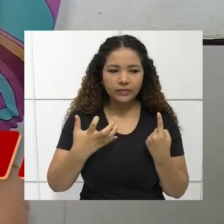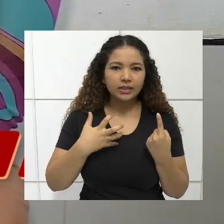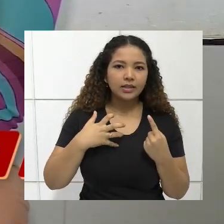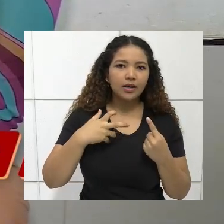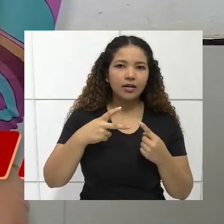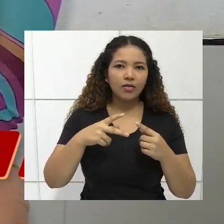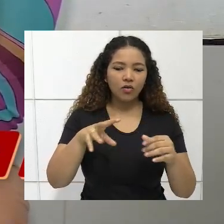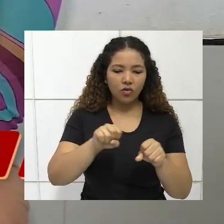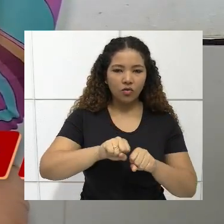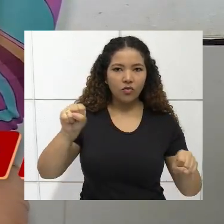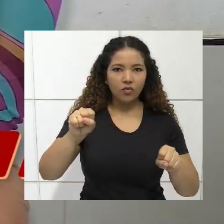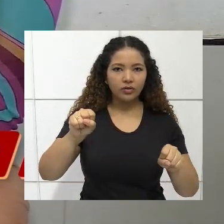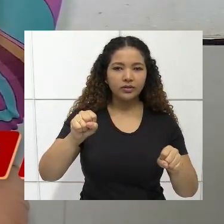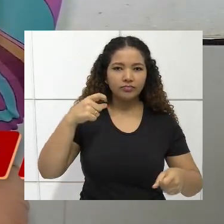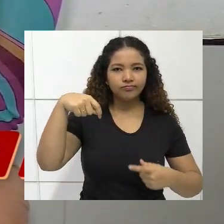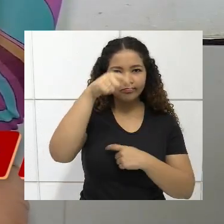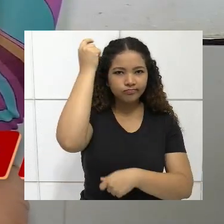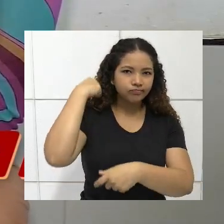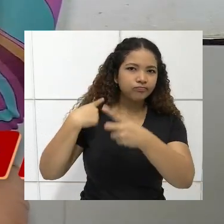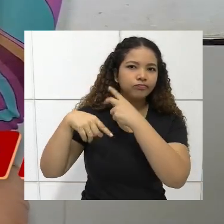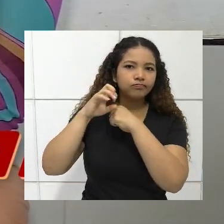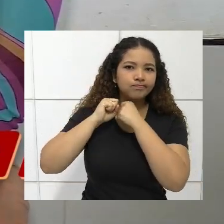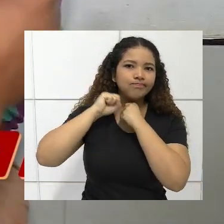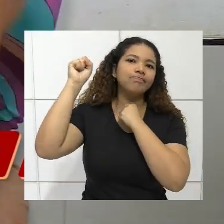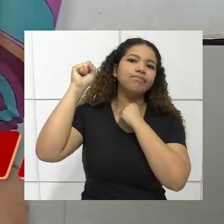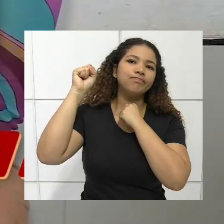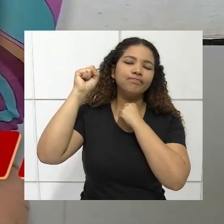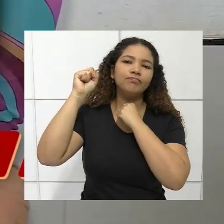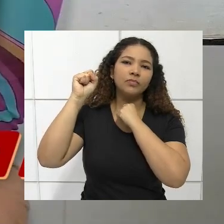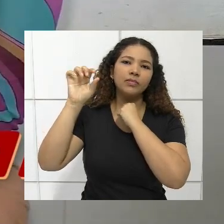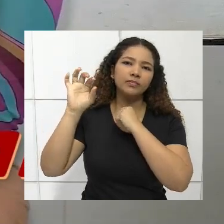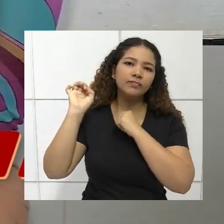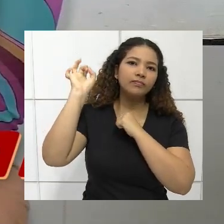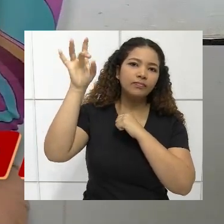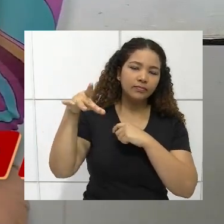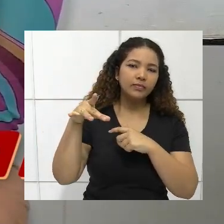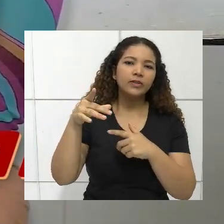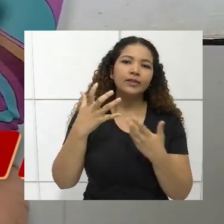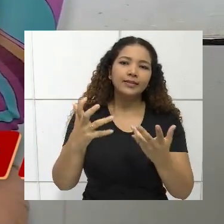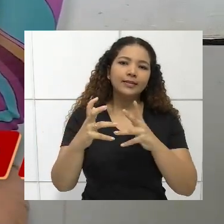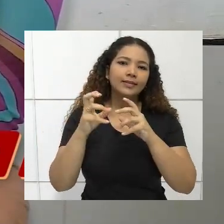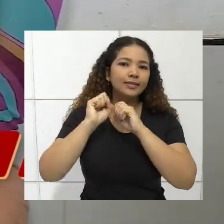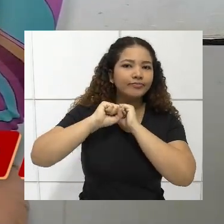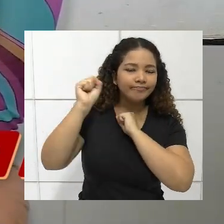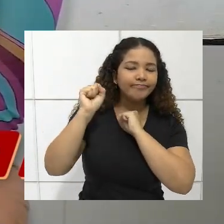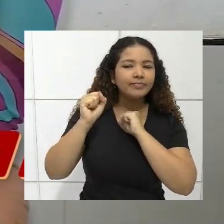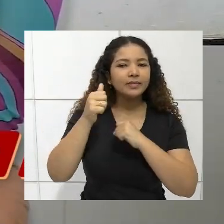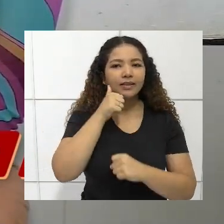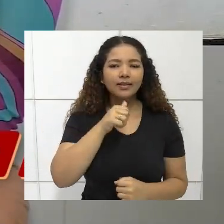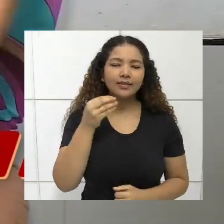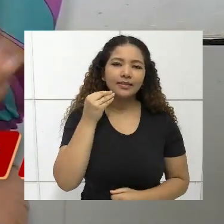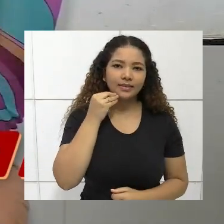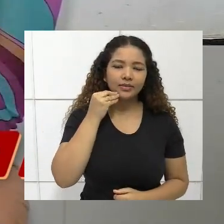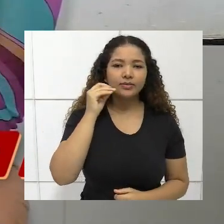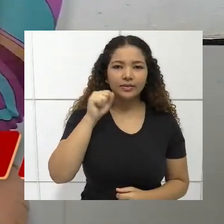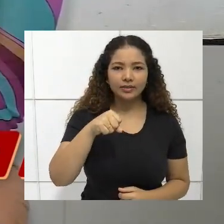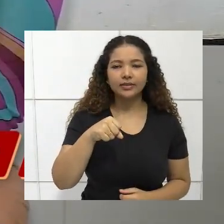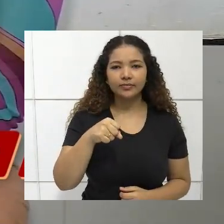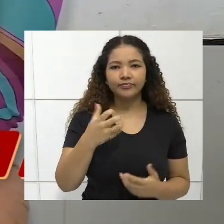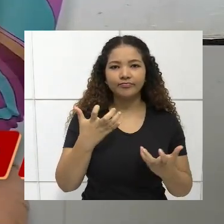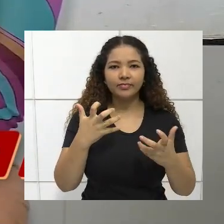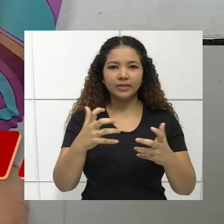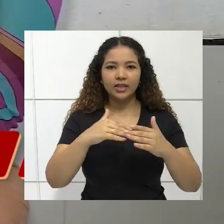e me apoiar, né? Jogar a ponta da corda para fora, porque nesse tempo não tinha grade na janela lá, né? E de me jogar para